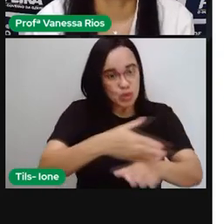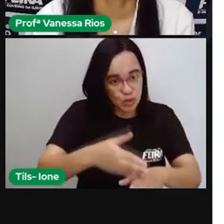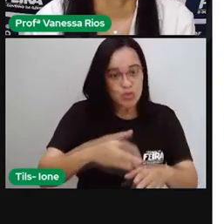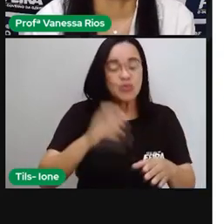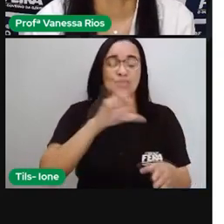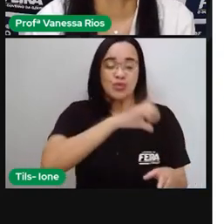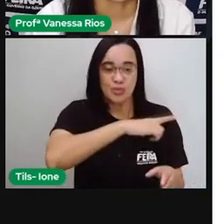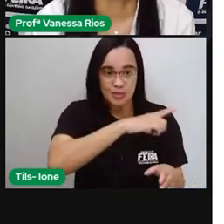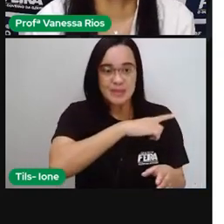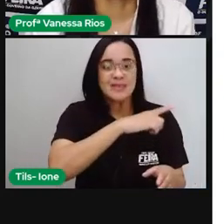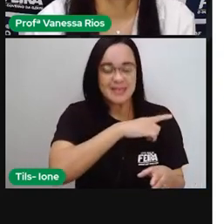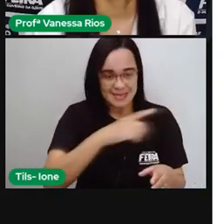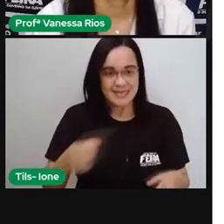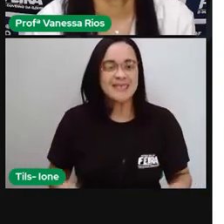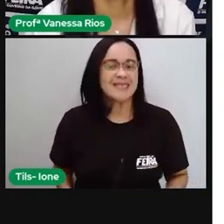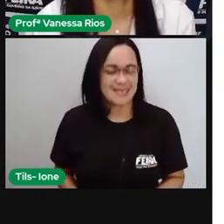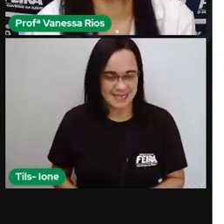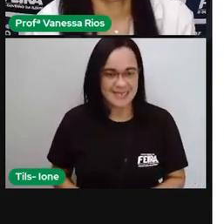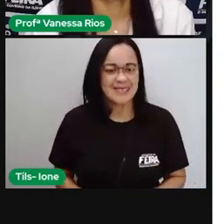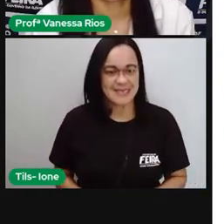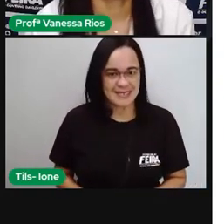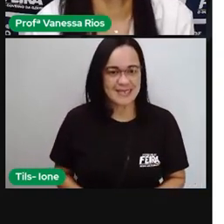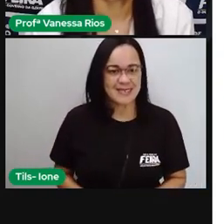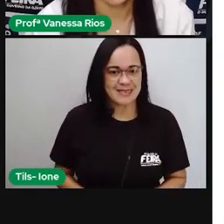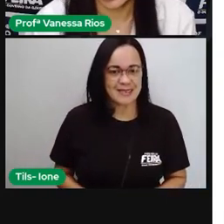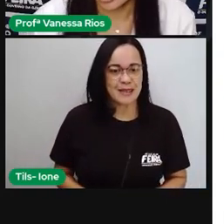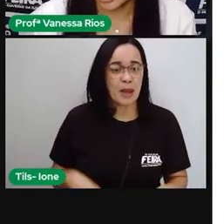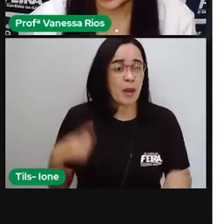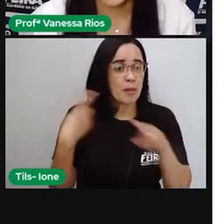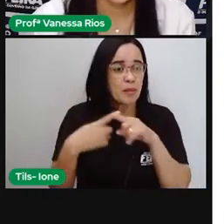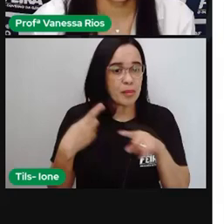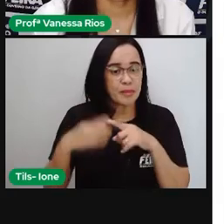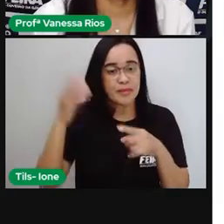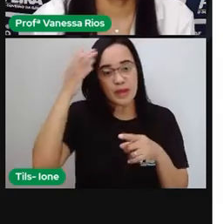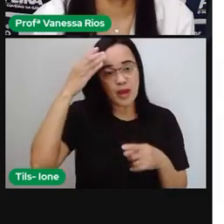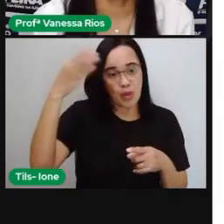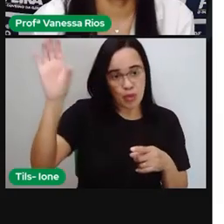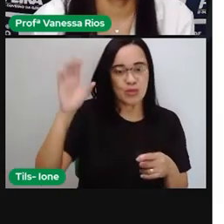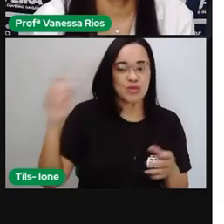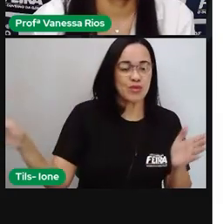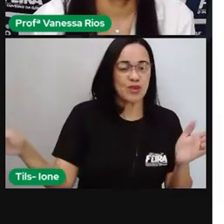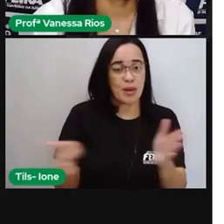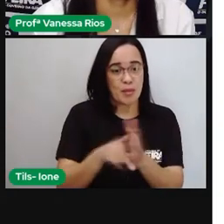aí, passados justamente pela cultura indígena.